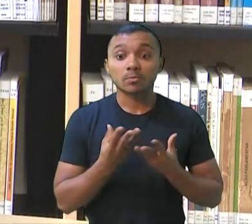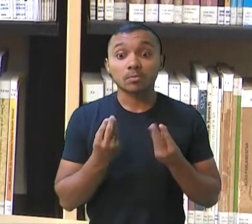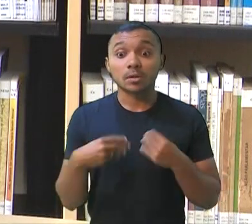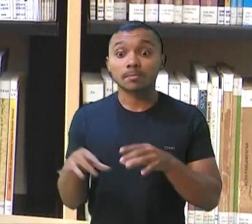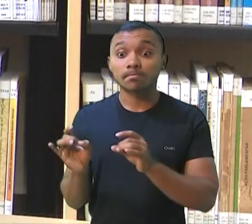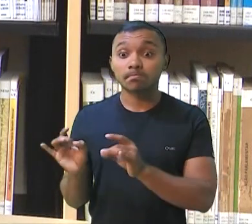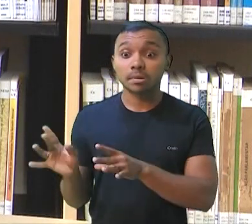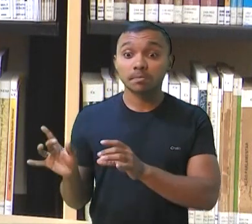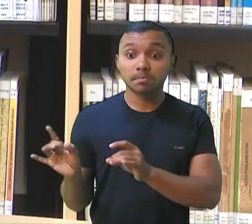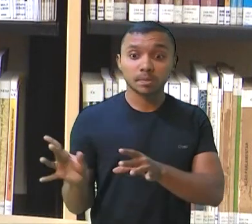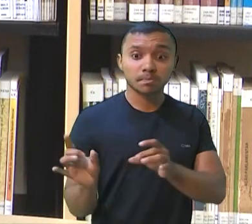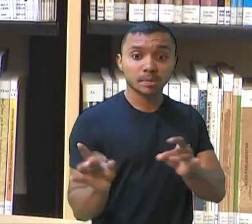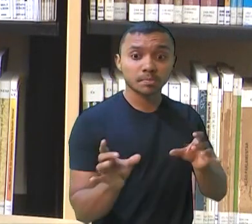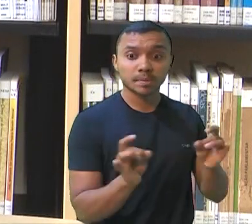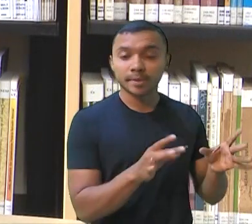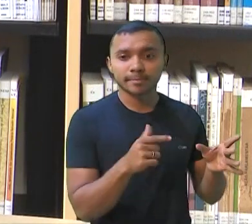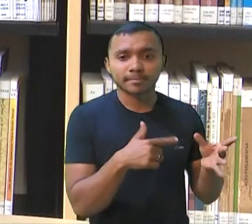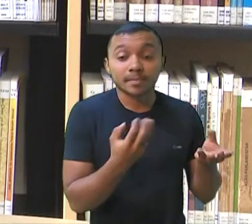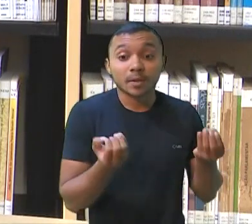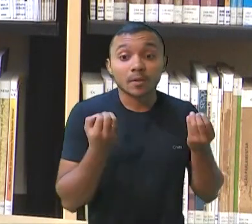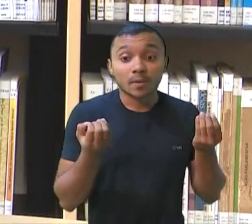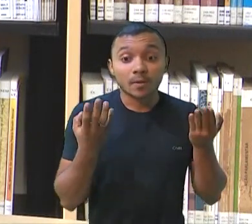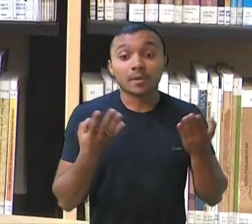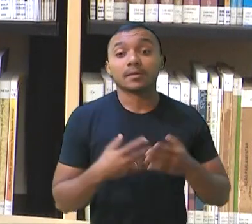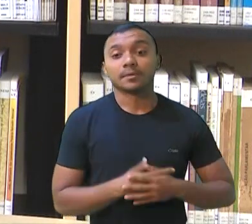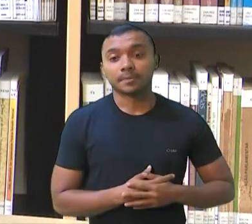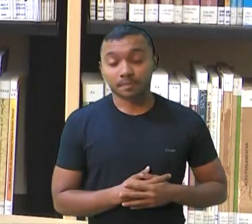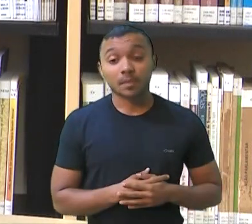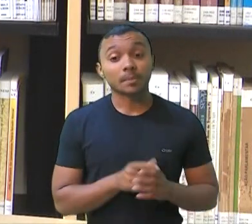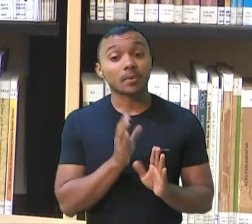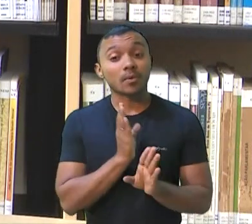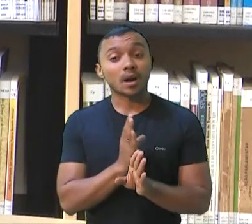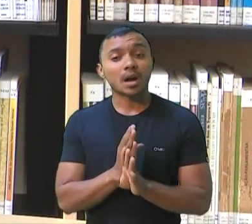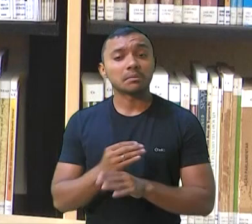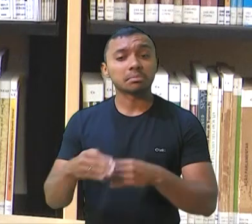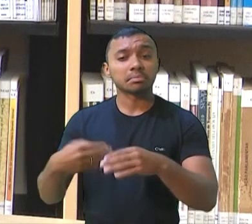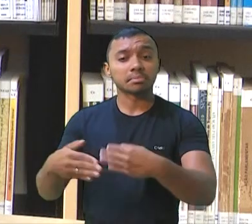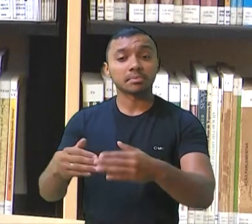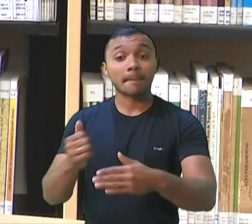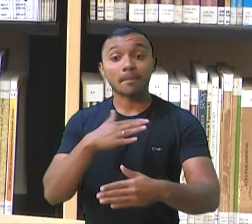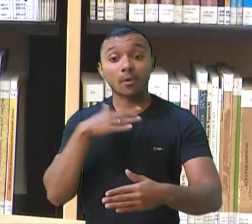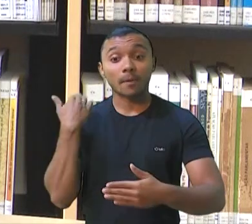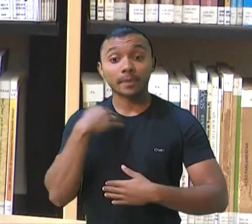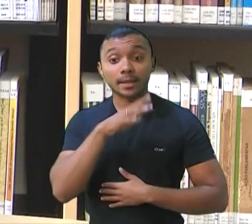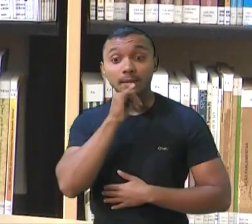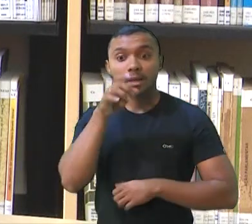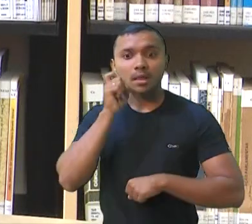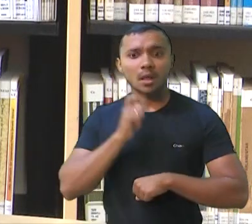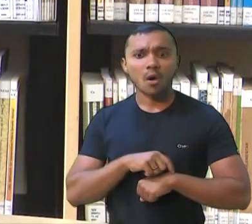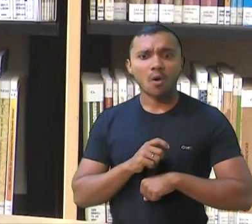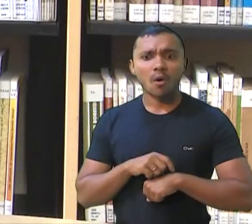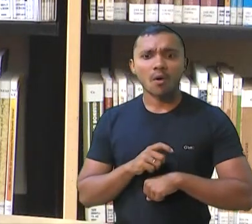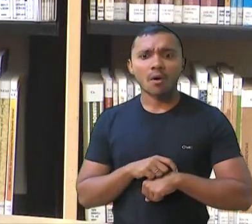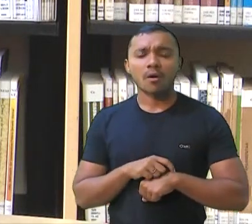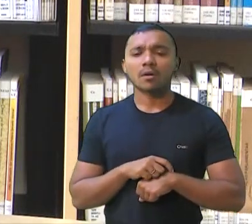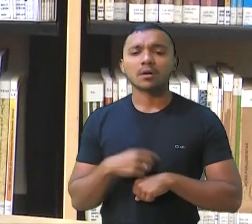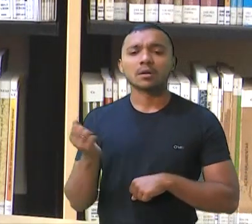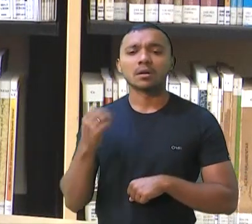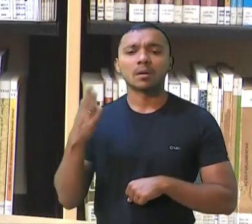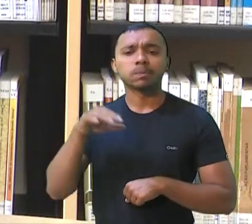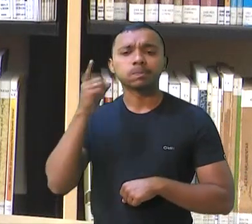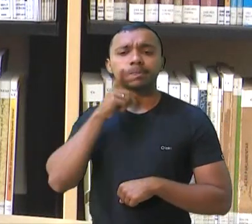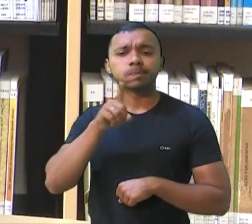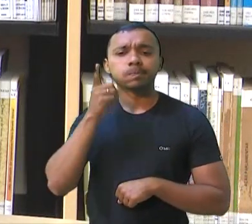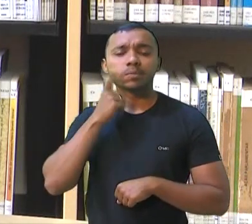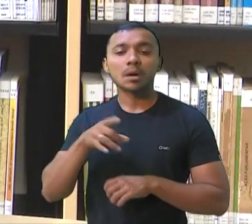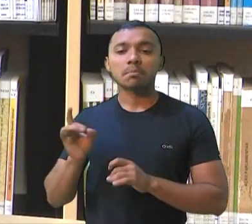na realidade, porque eu conto aqui as consequências da morte. Porque quando a gente lida com o mercado americano de quadrinhos, a gente está